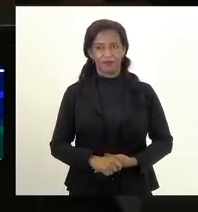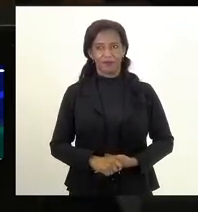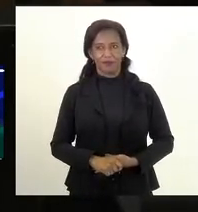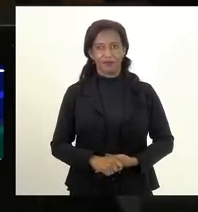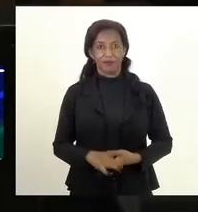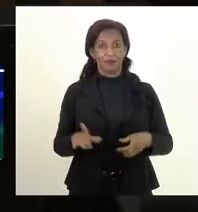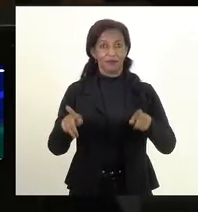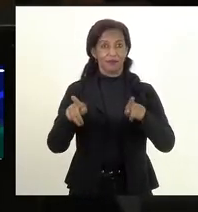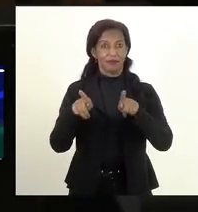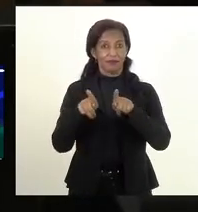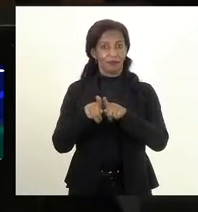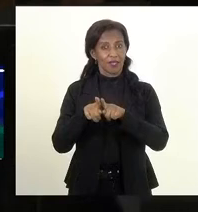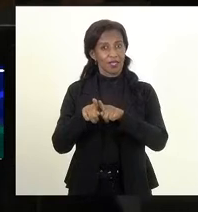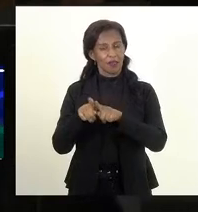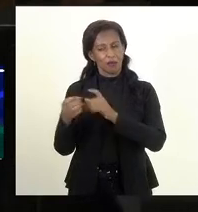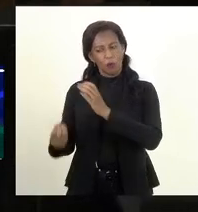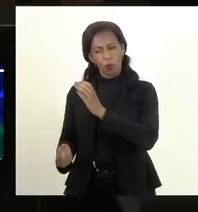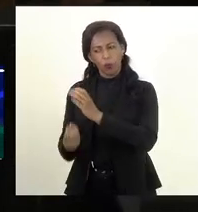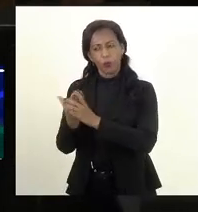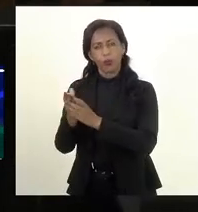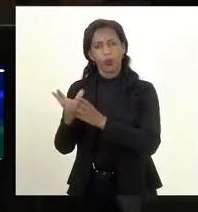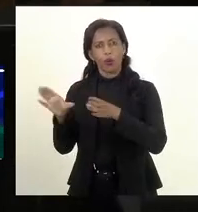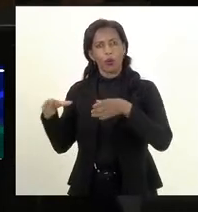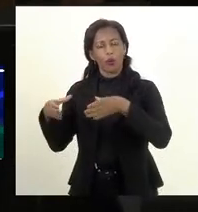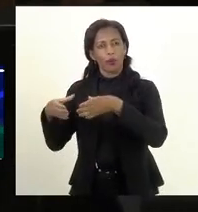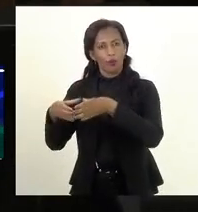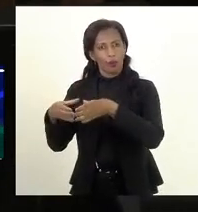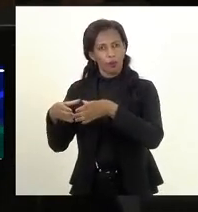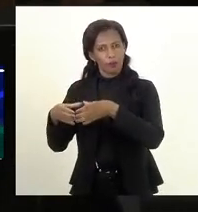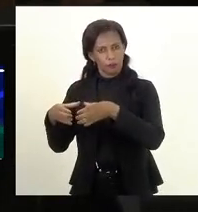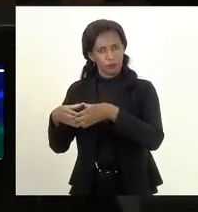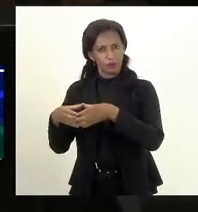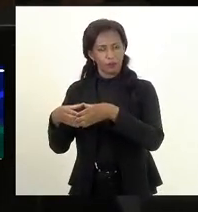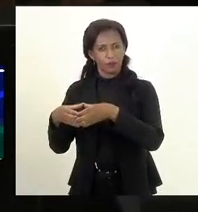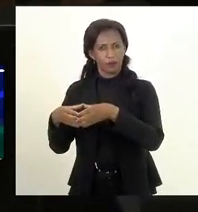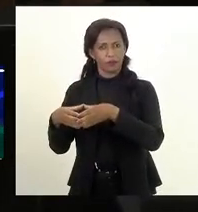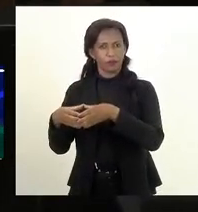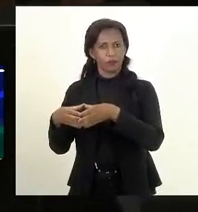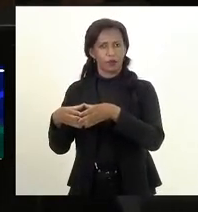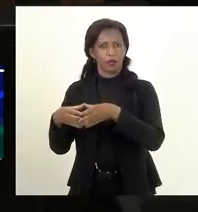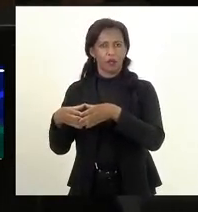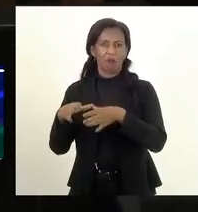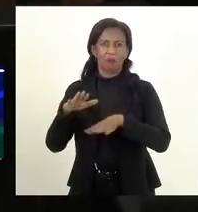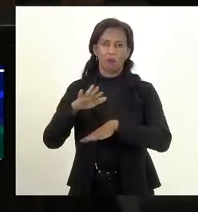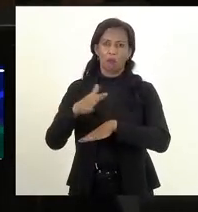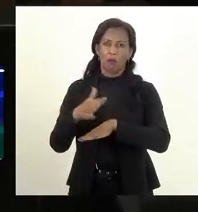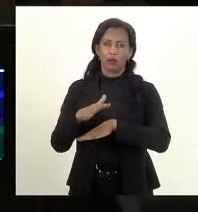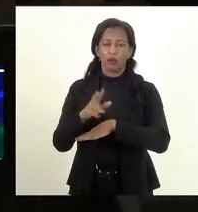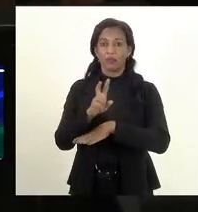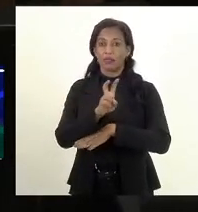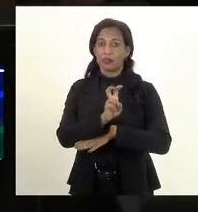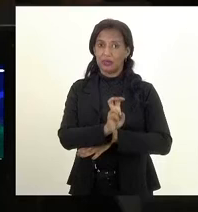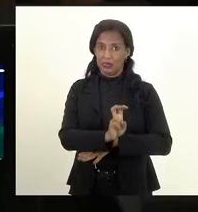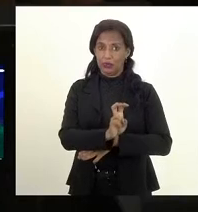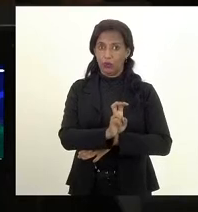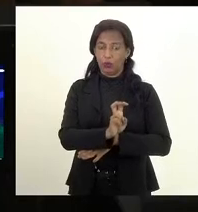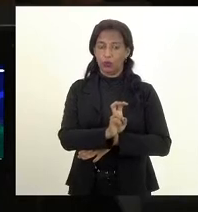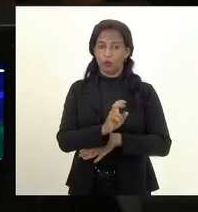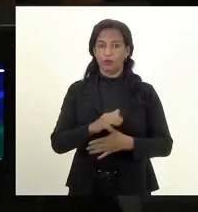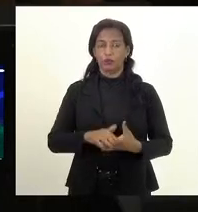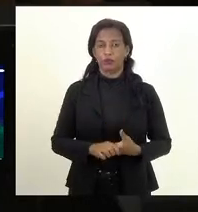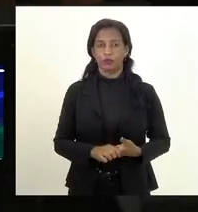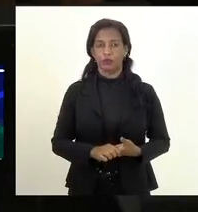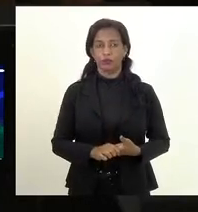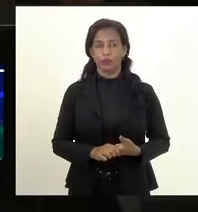e também dali Vai nascer uma comissão de no mínimo cinco integrada